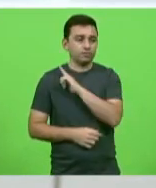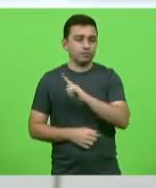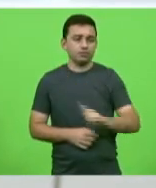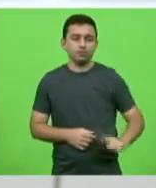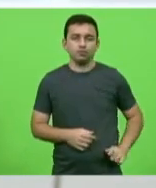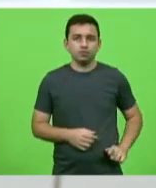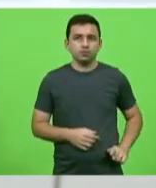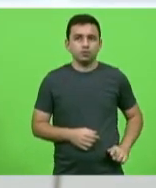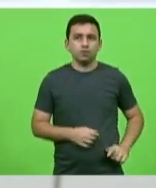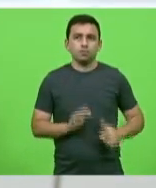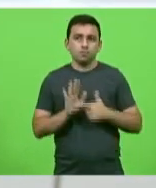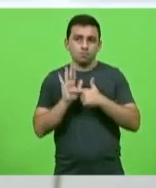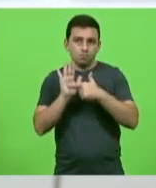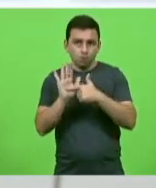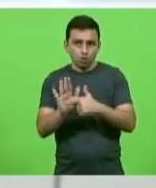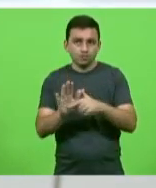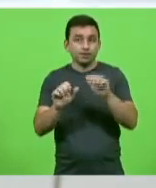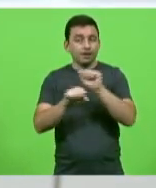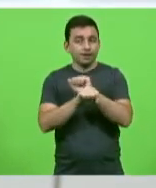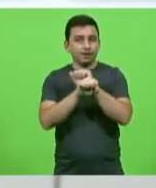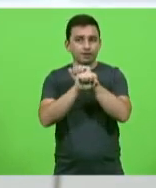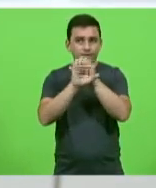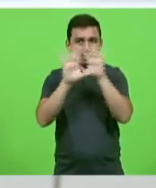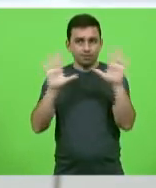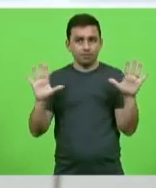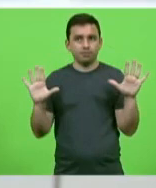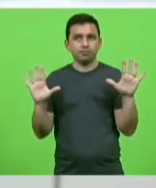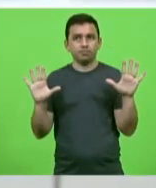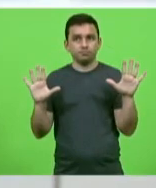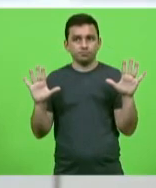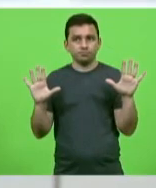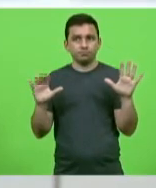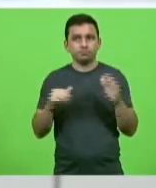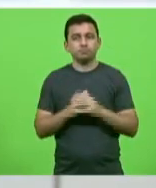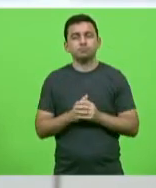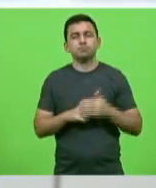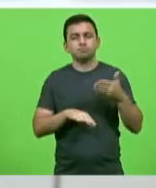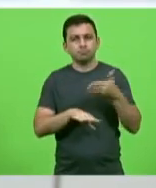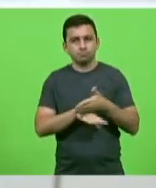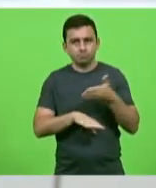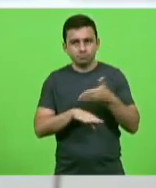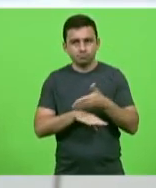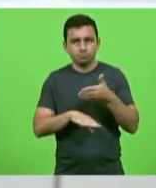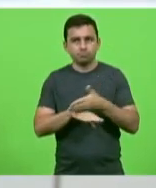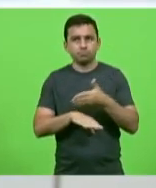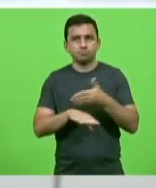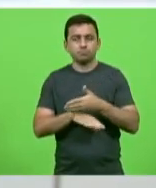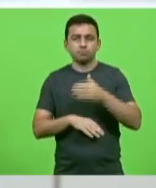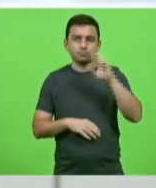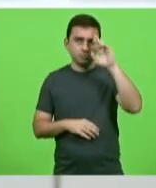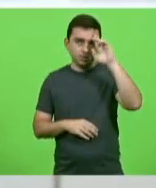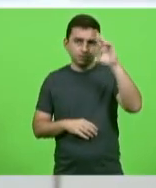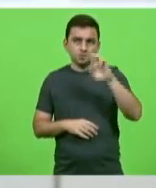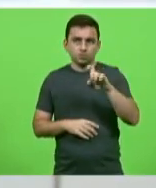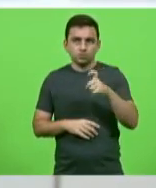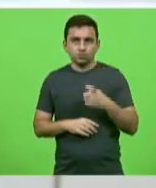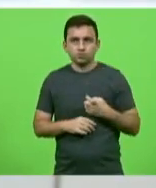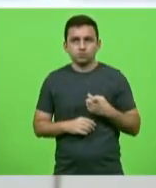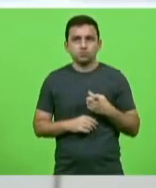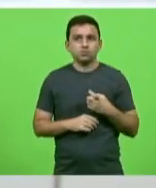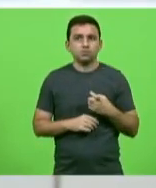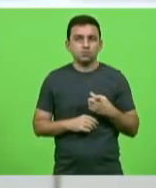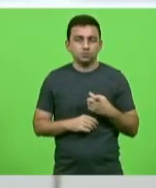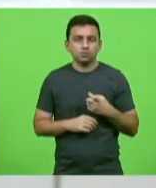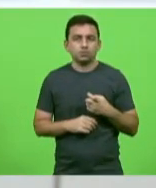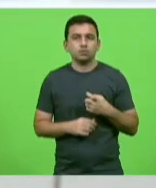clareza potencial vinculação e participação ativa do chefe do executivo nesse contrato em